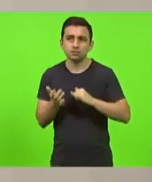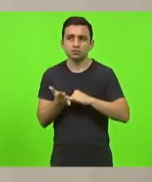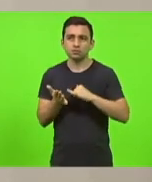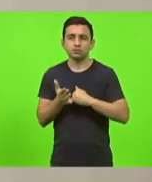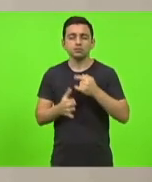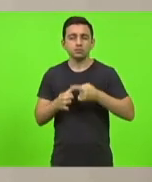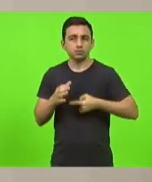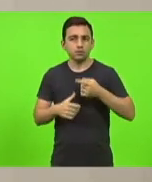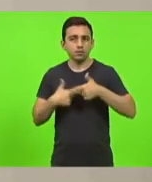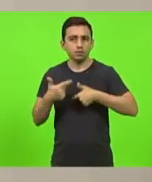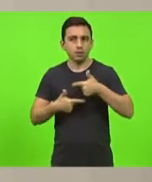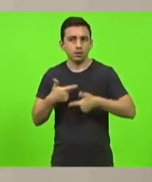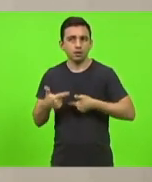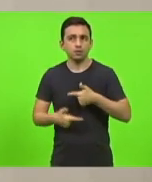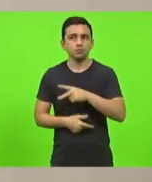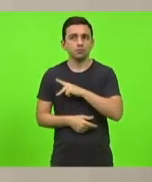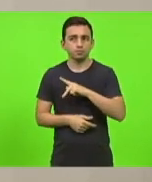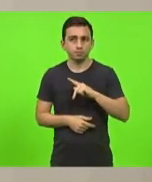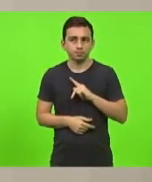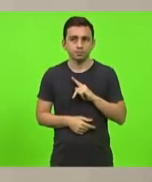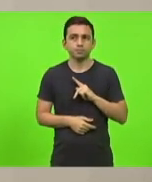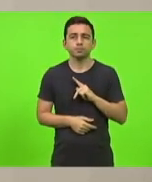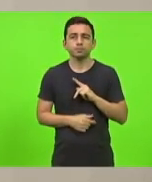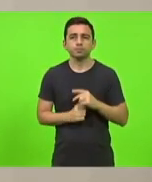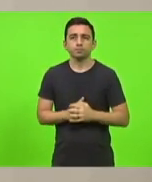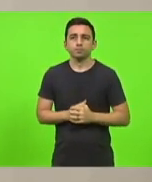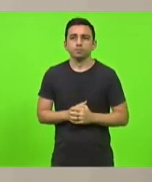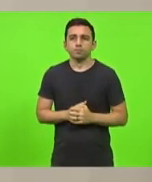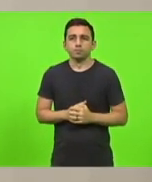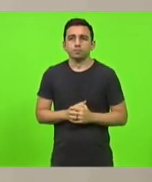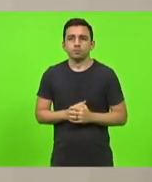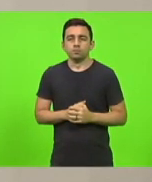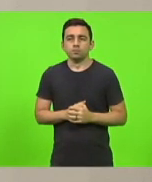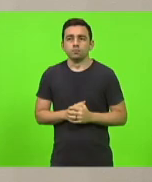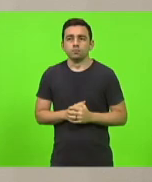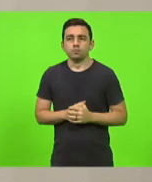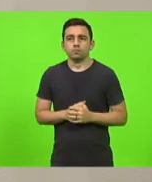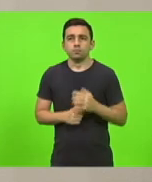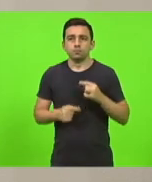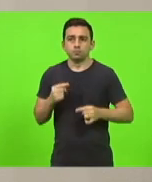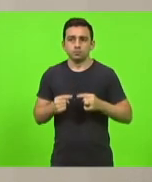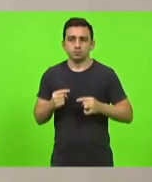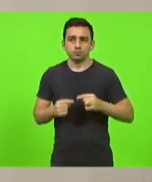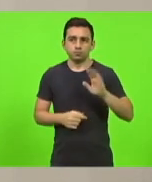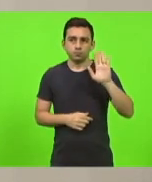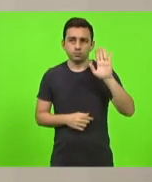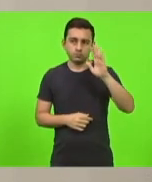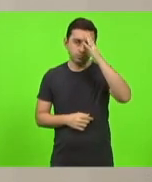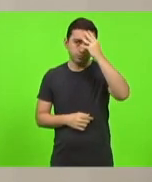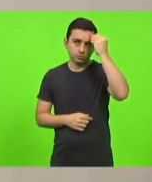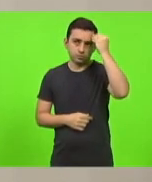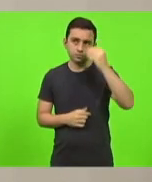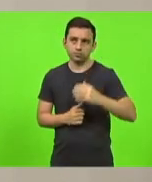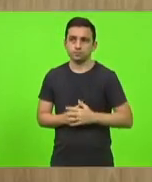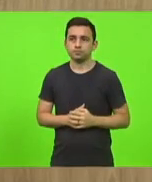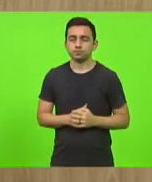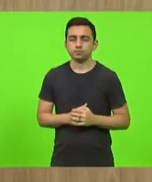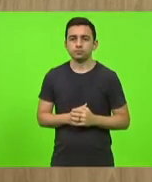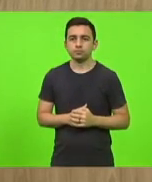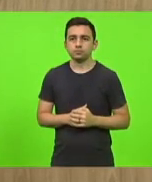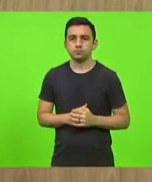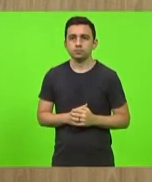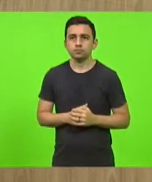Trabalho, Administração e Serviço Público. Em discussão. Vai discutir com a palavra a deputada Luciane Carminati.